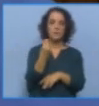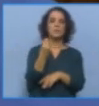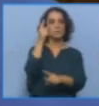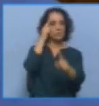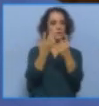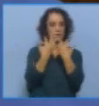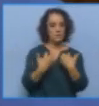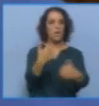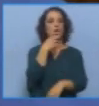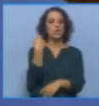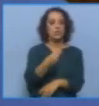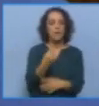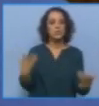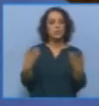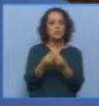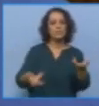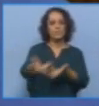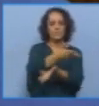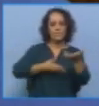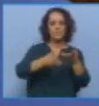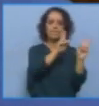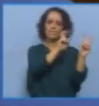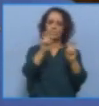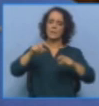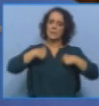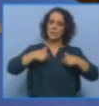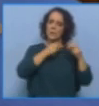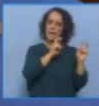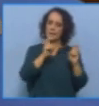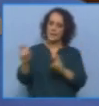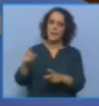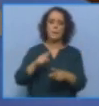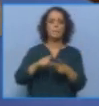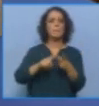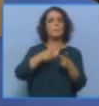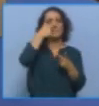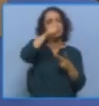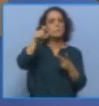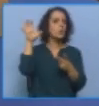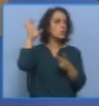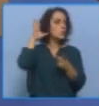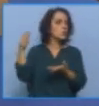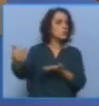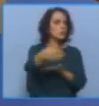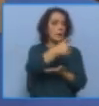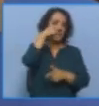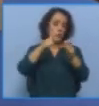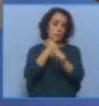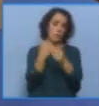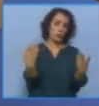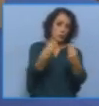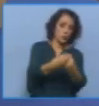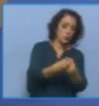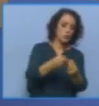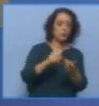possam também pensar, abordar temas sobre si próprios, escutar pessoas que trabalham com eles, pessoas que